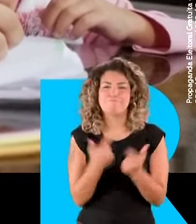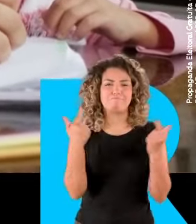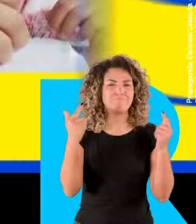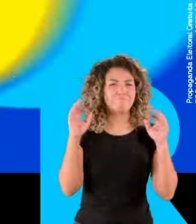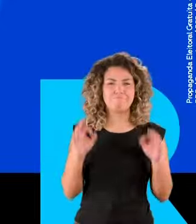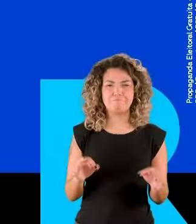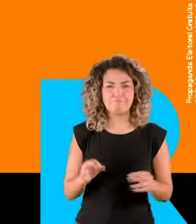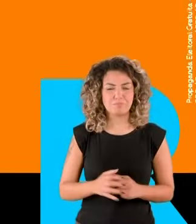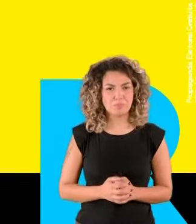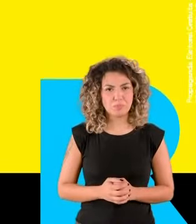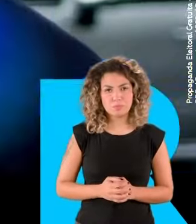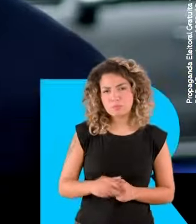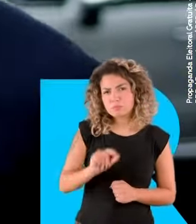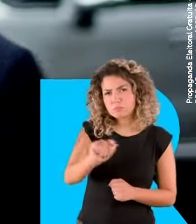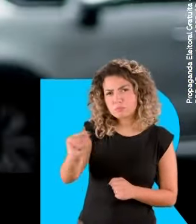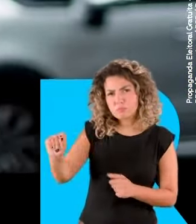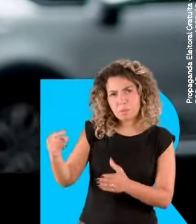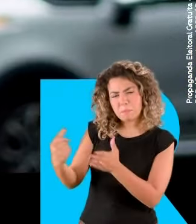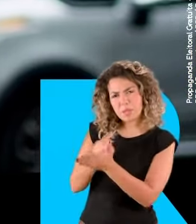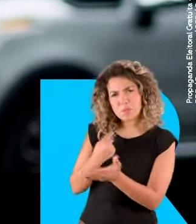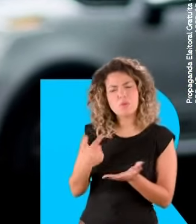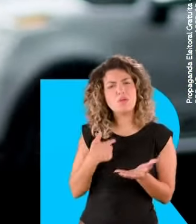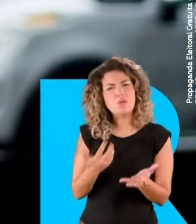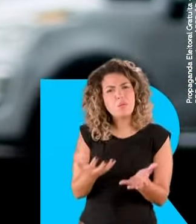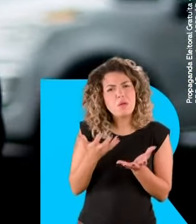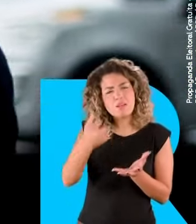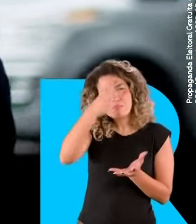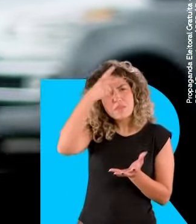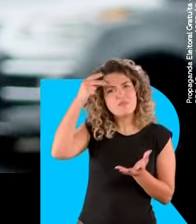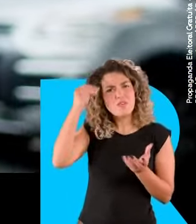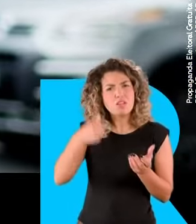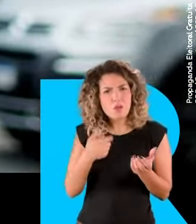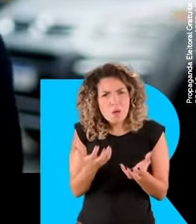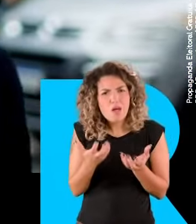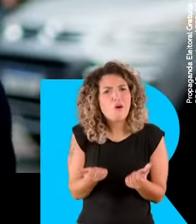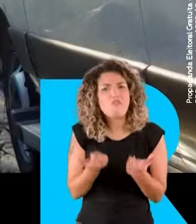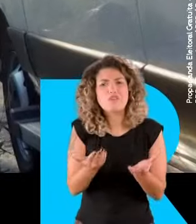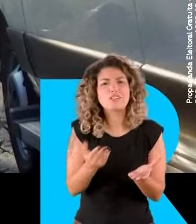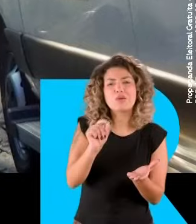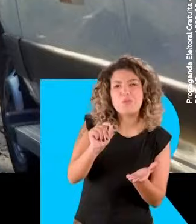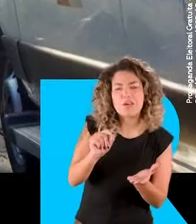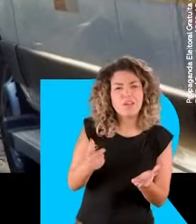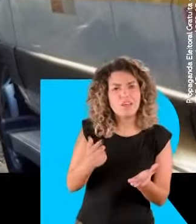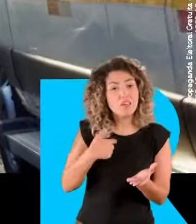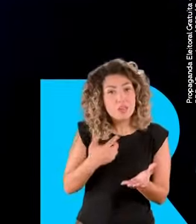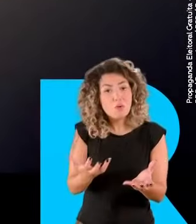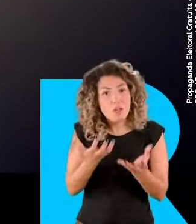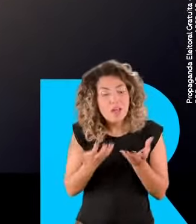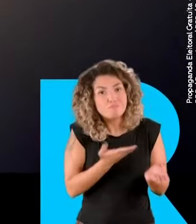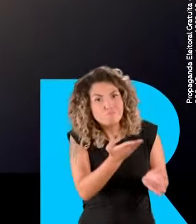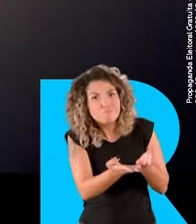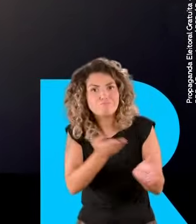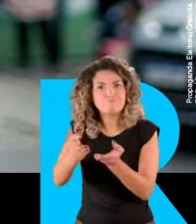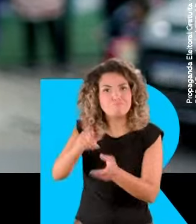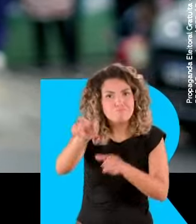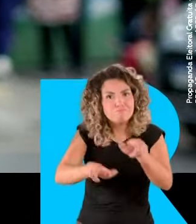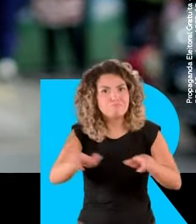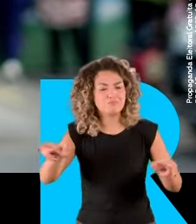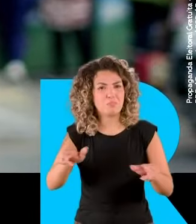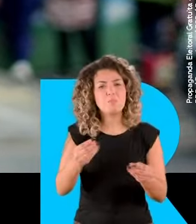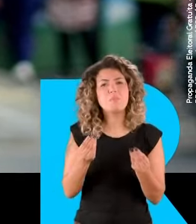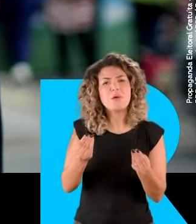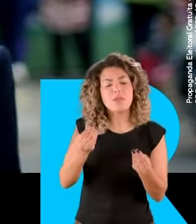prêmio. Quando me perguntam por que eu quero ser prefeito, na verdade, é para quem eu quero ser prefeito. E